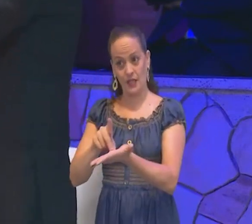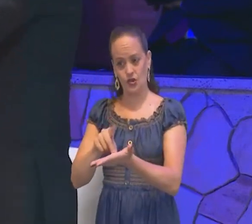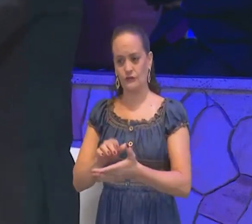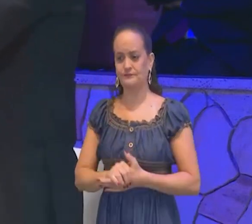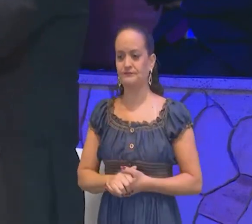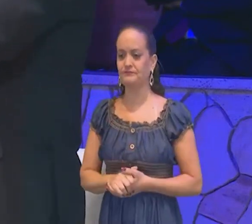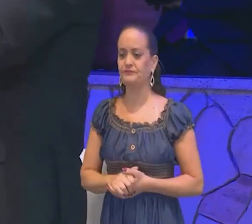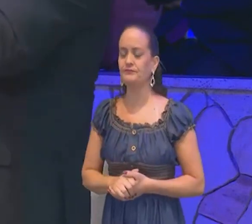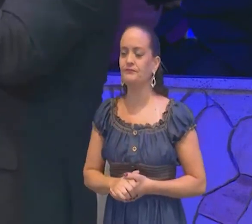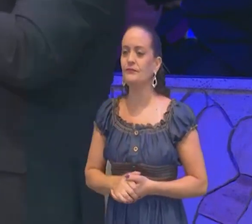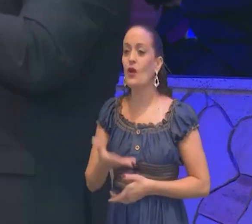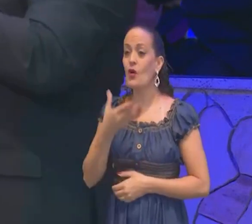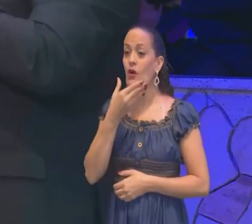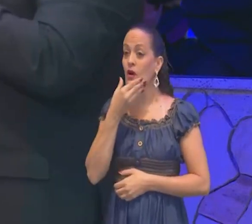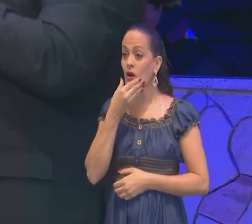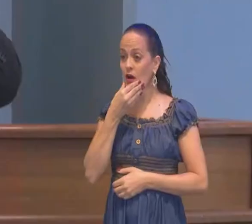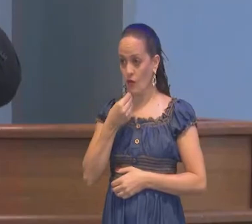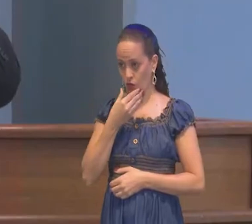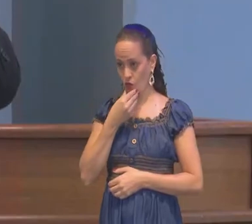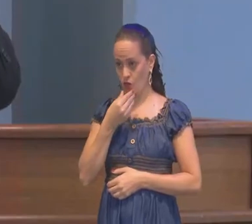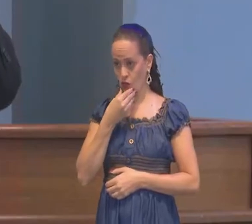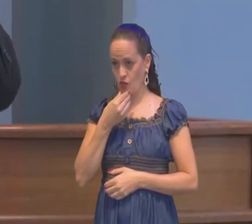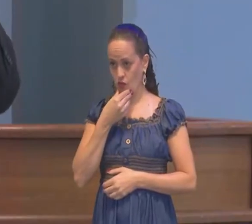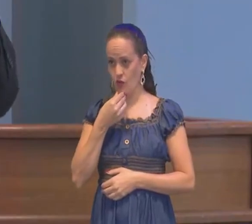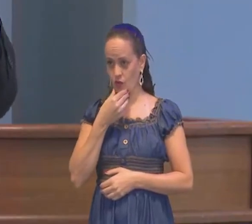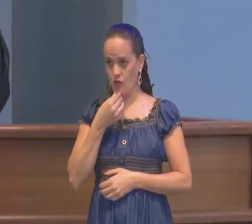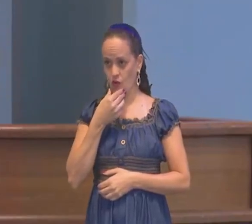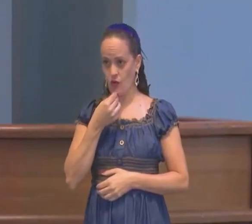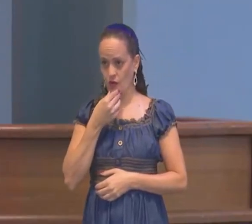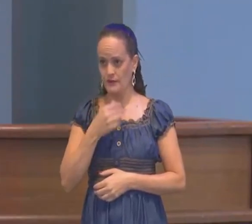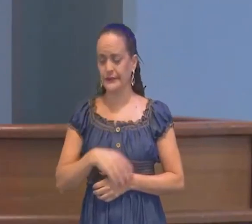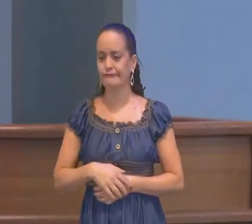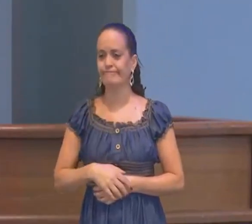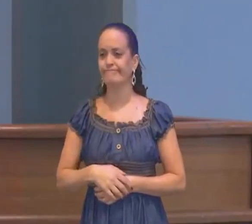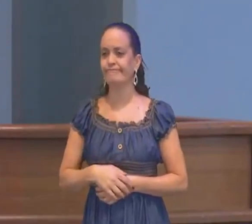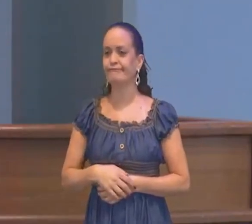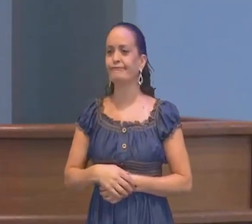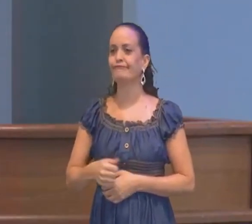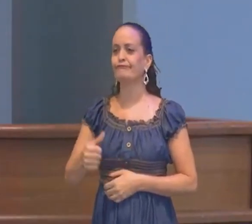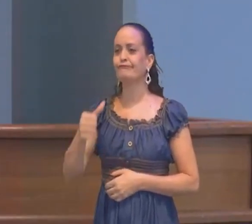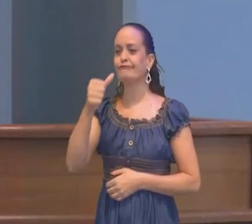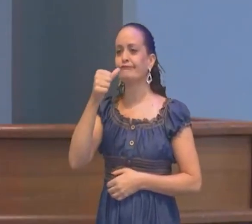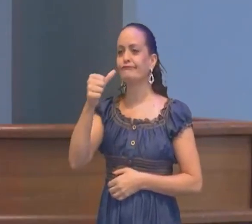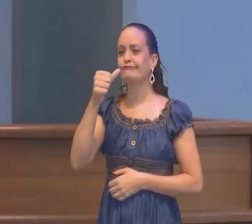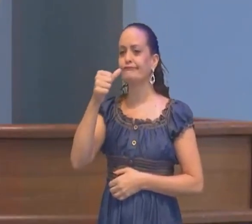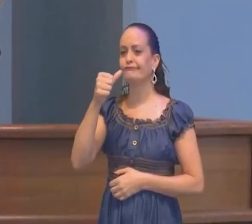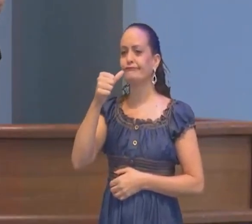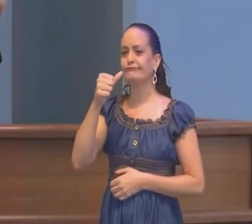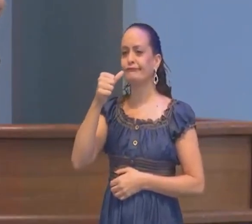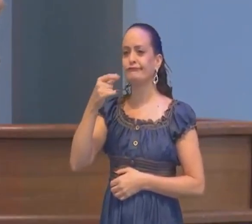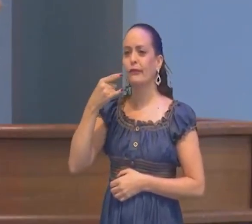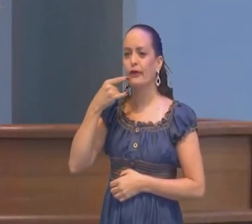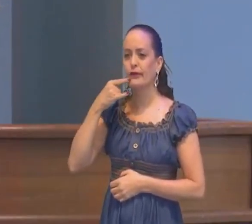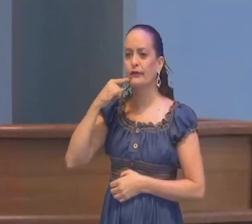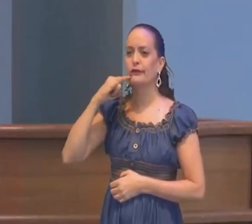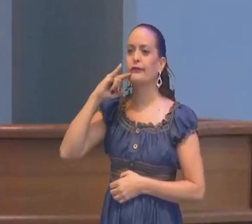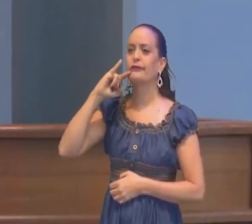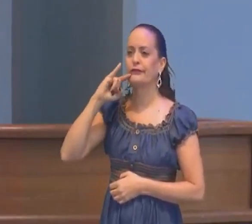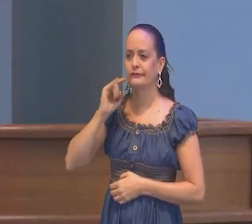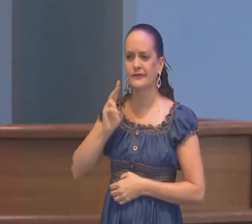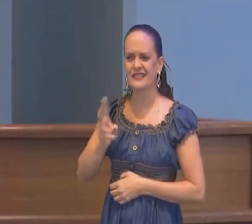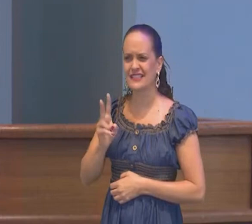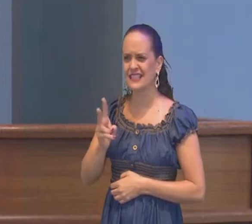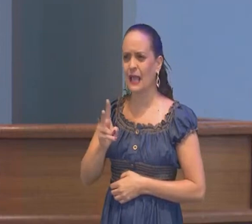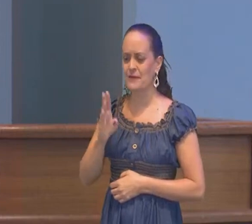Conta-se que certo homem, que tinha o vício da bebida, diariamente passava pelo mesmo